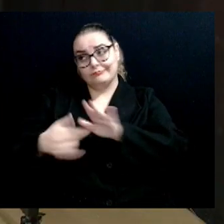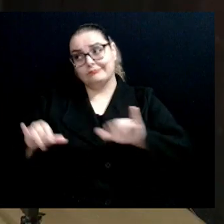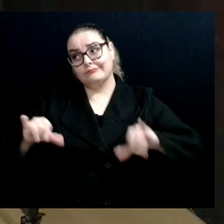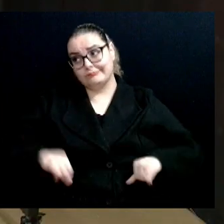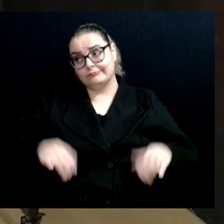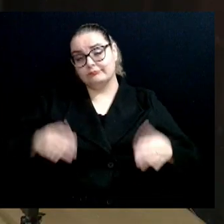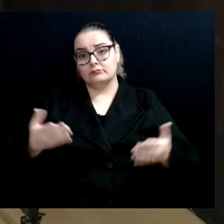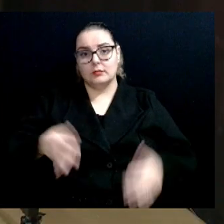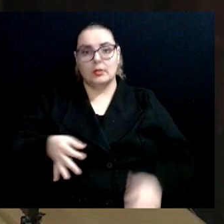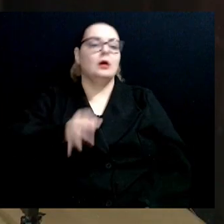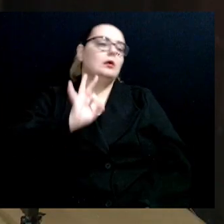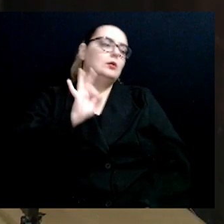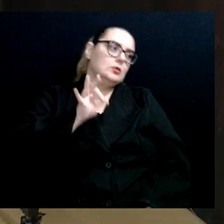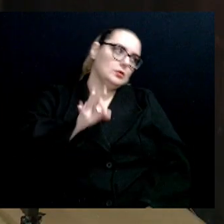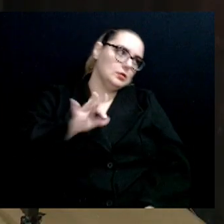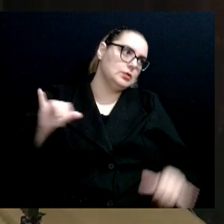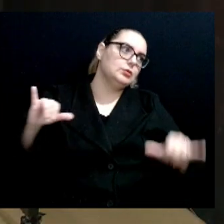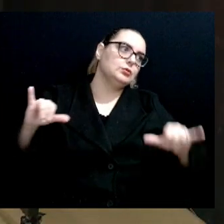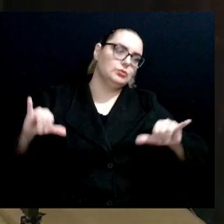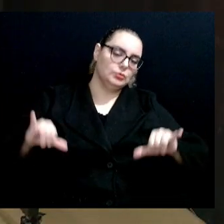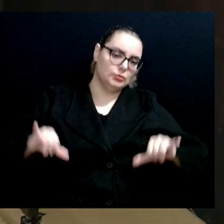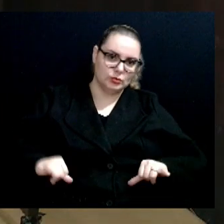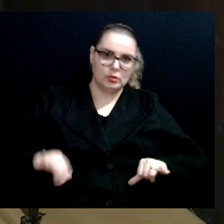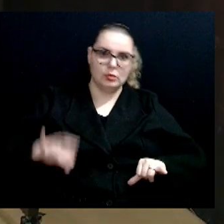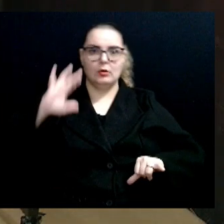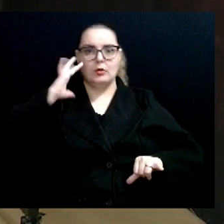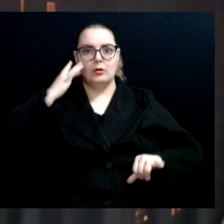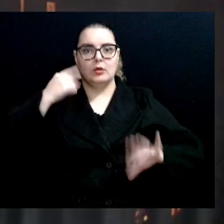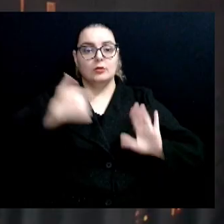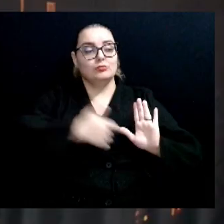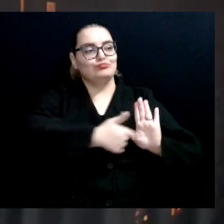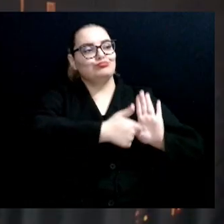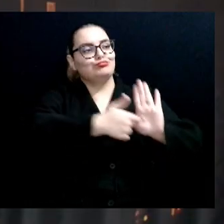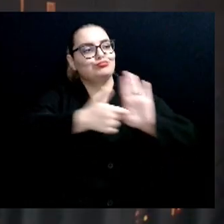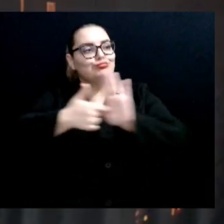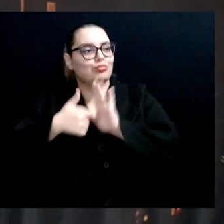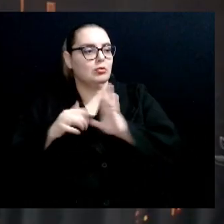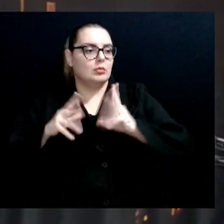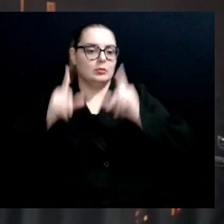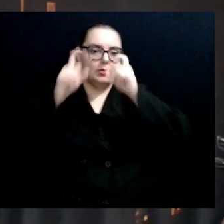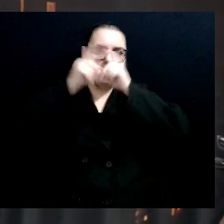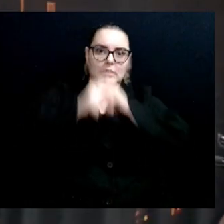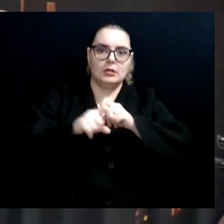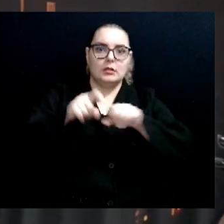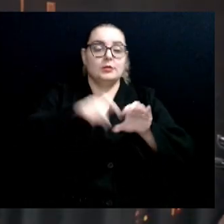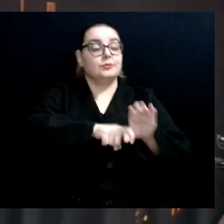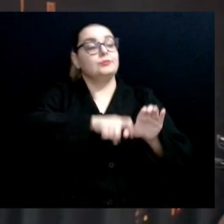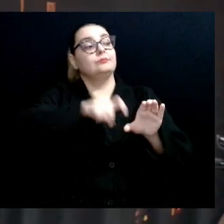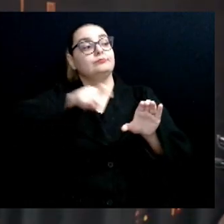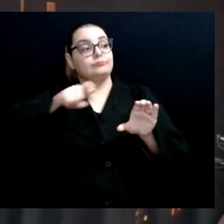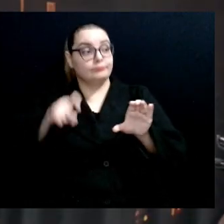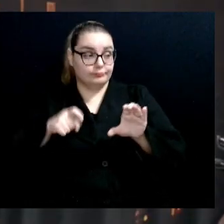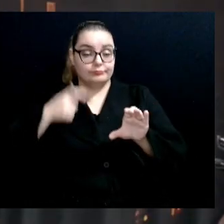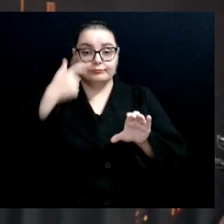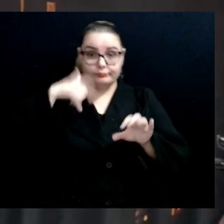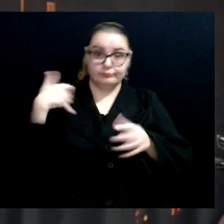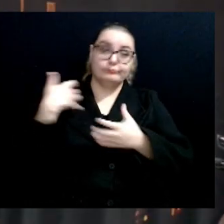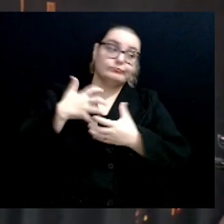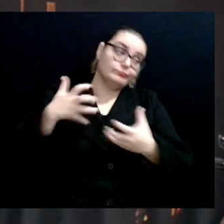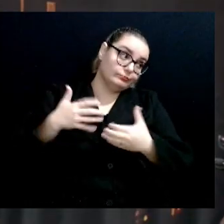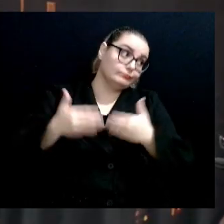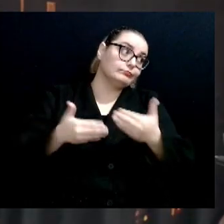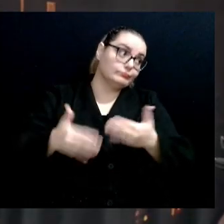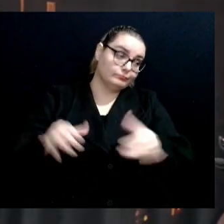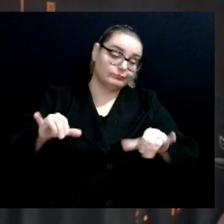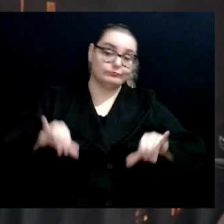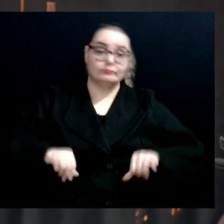certeza, muito sofrimento, e acho que expõe, né, as dificuldades de autonomia que a pessoa idosa passa a sofrer, né?